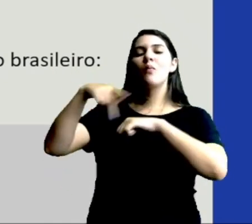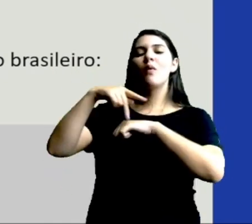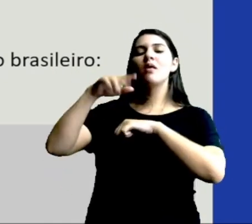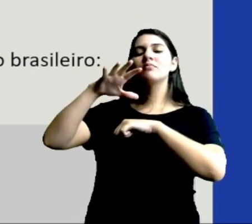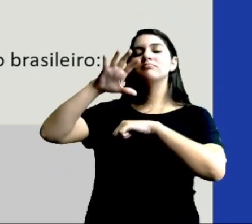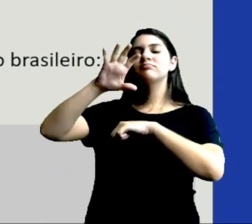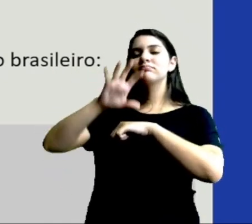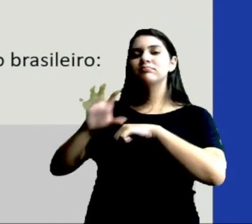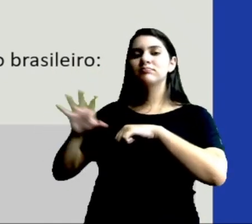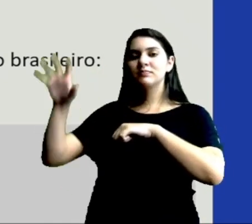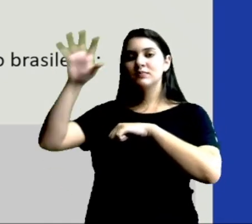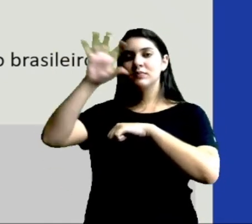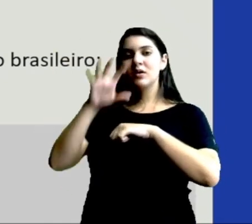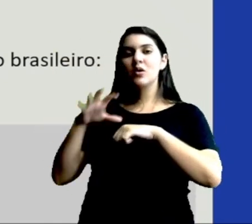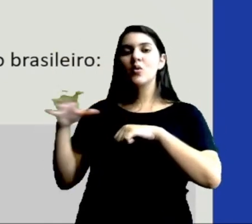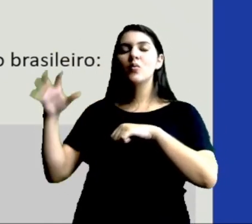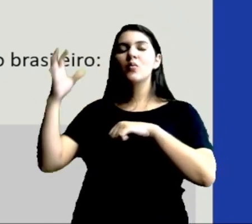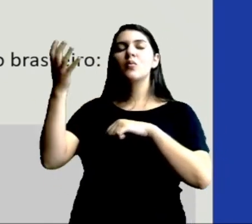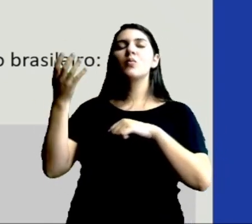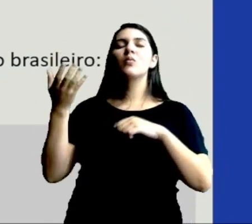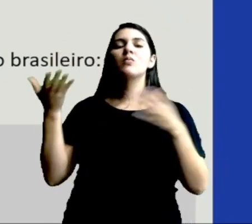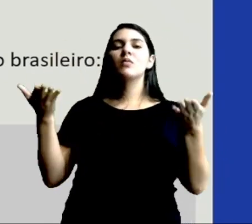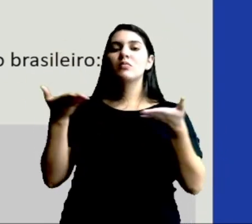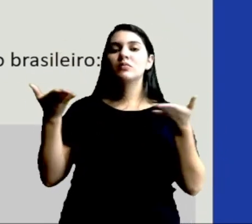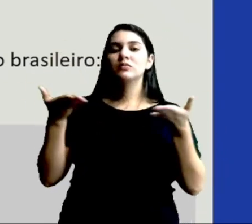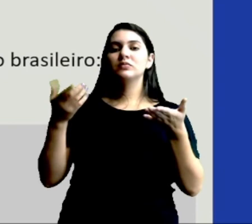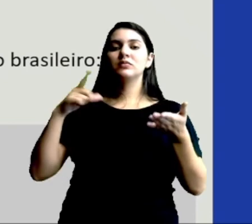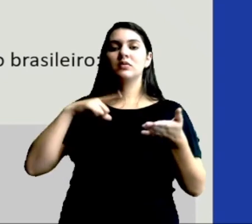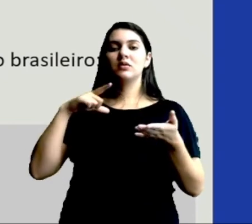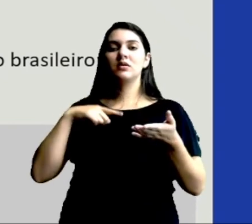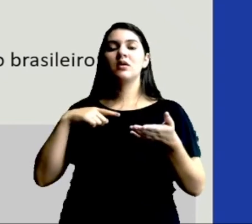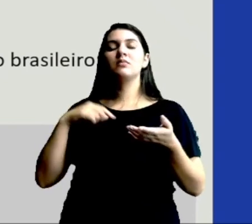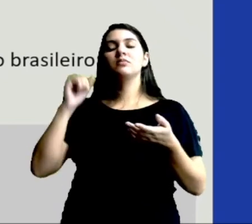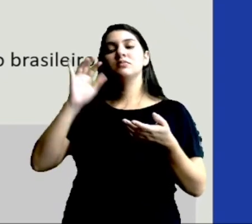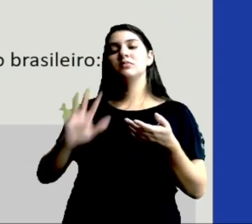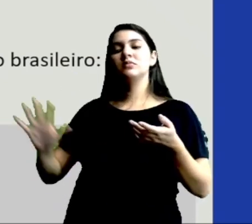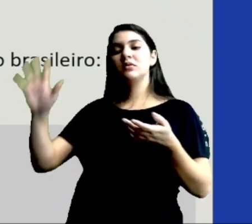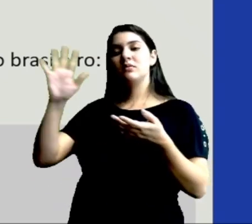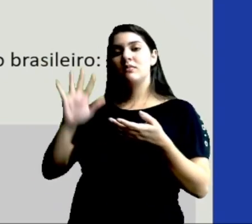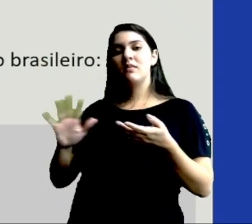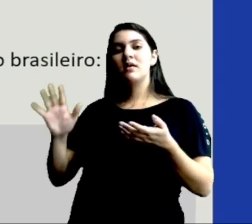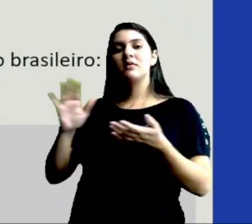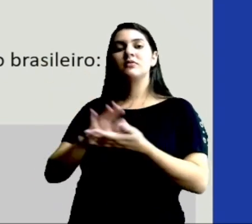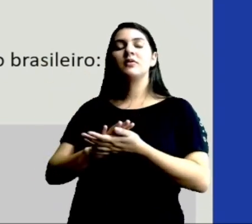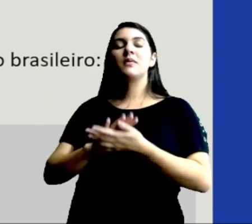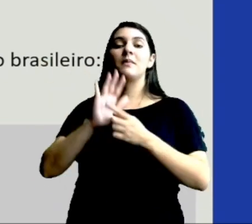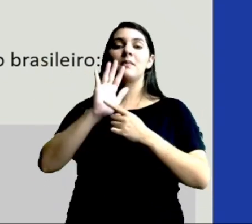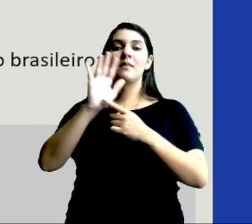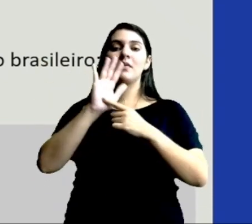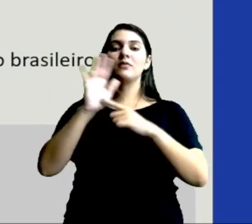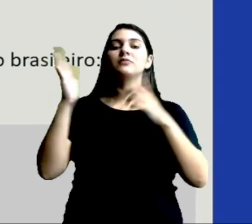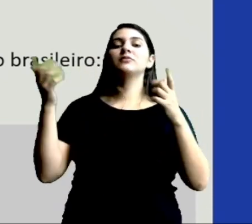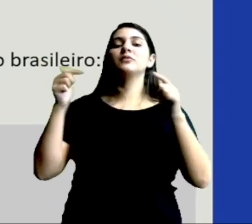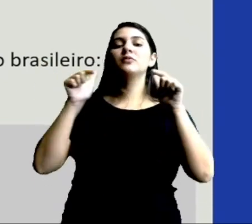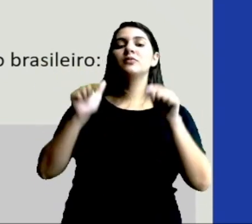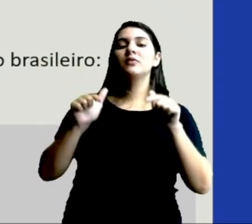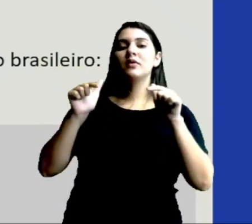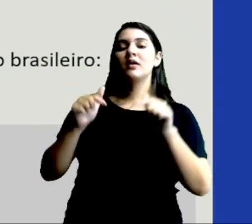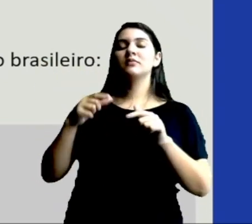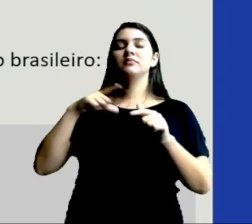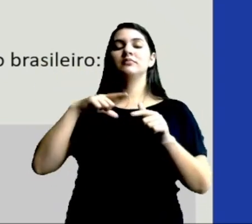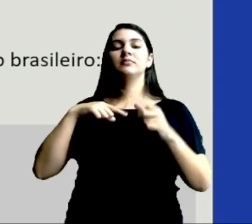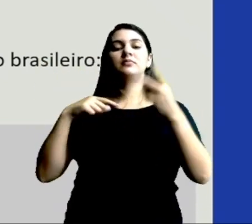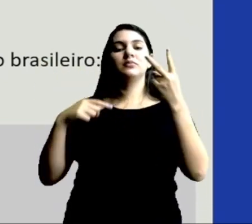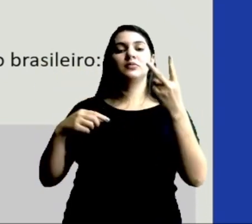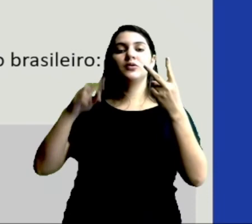A gente está falando de qual continente hoje? Temos aqui uma imagem onde mostra o continente e temos aqui dois